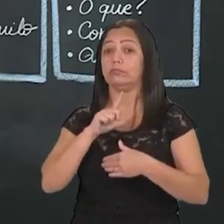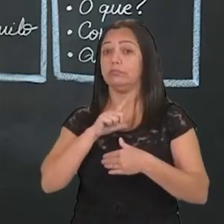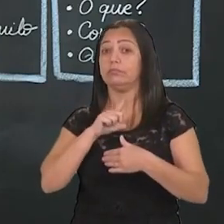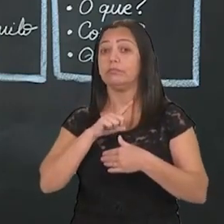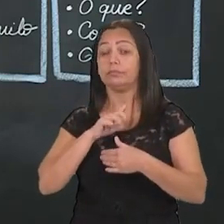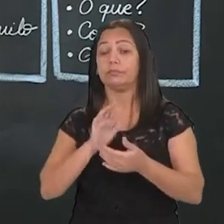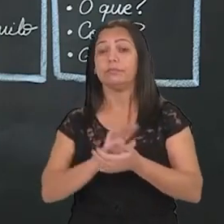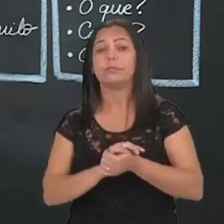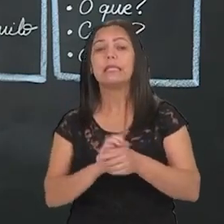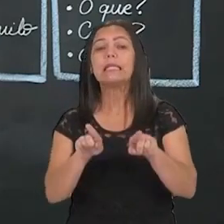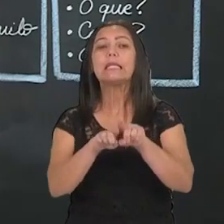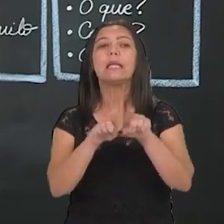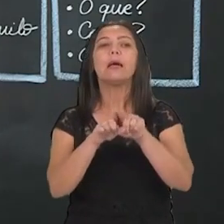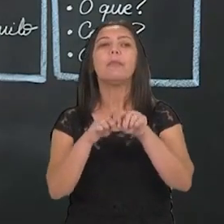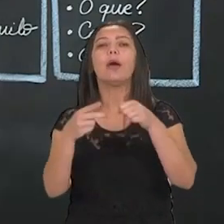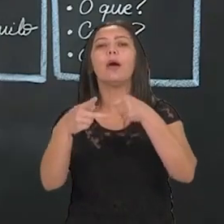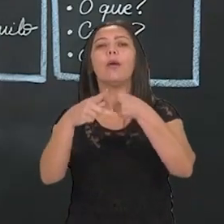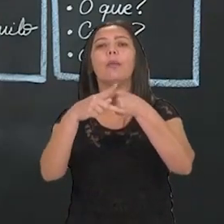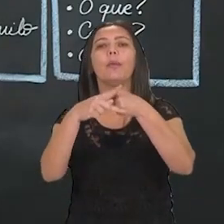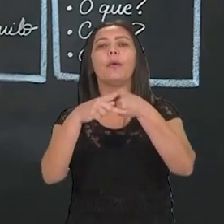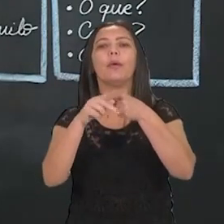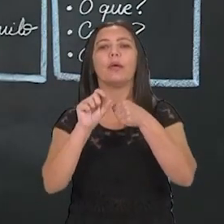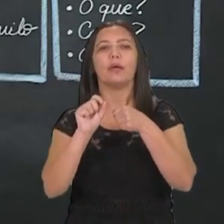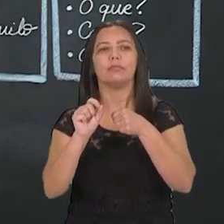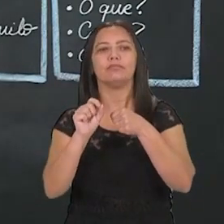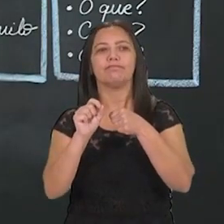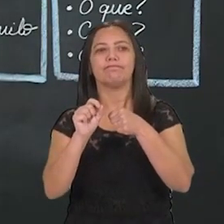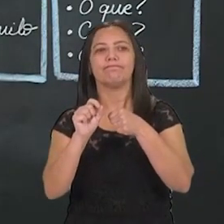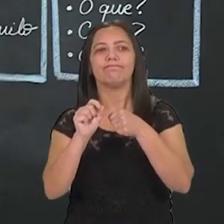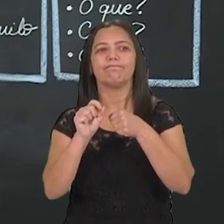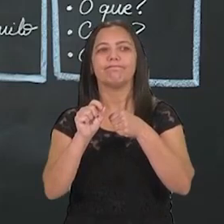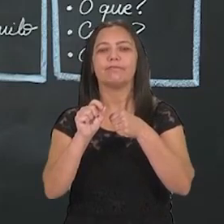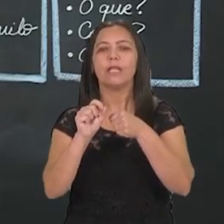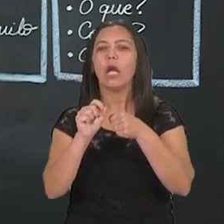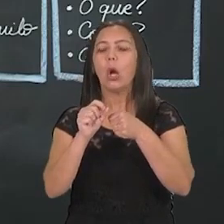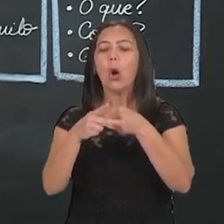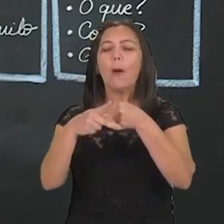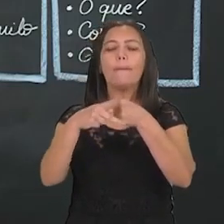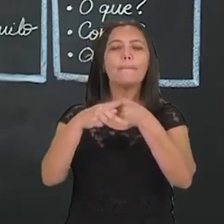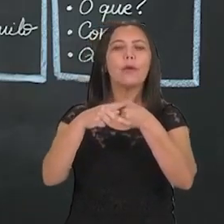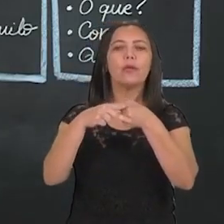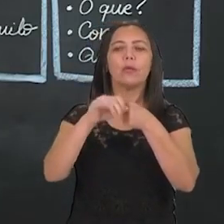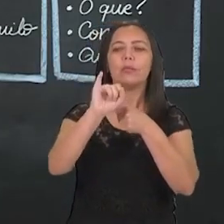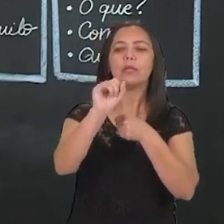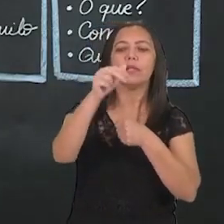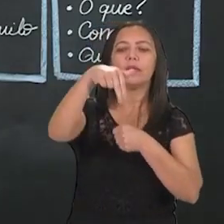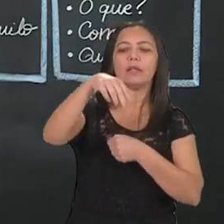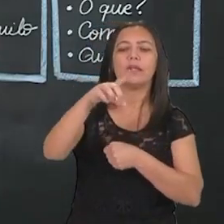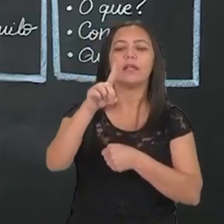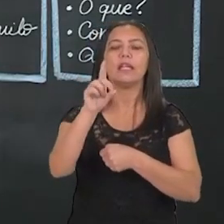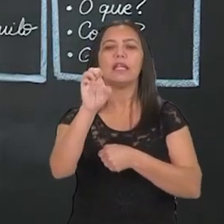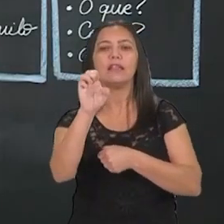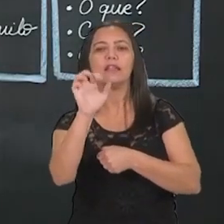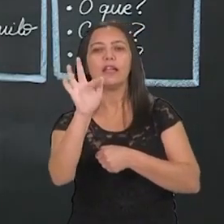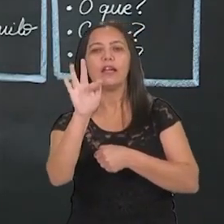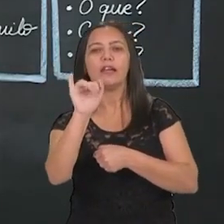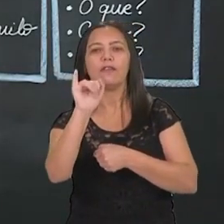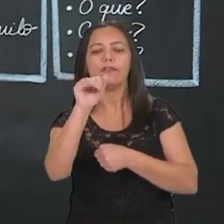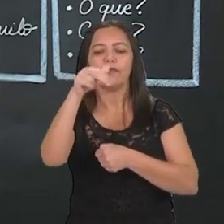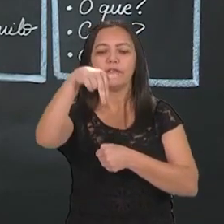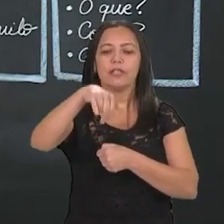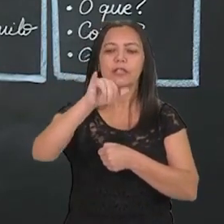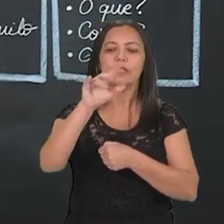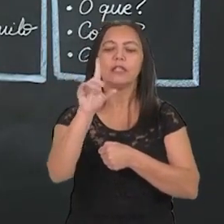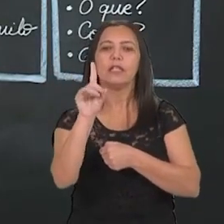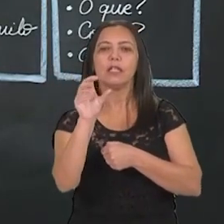sociedade. Outros pronomes que existem também são os pronomes indefinidos. Como o próprio nome sugere, eles não se definem exatamente a pessoas muito